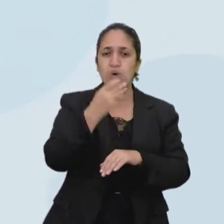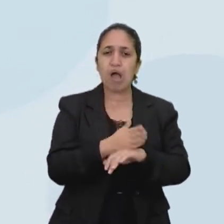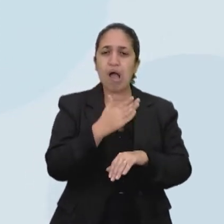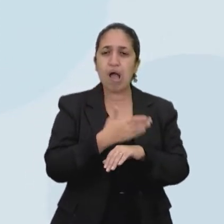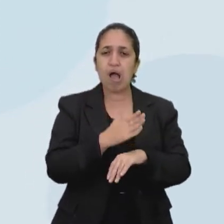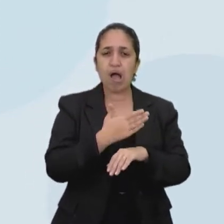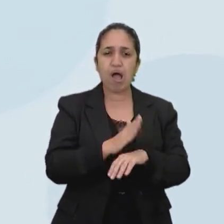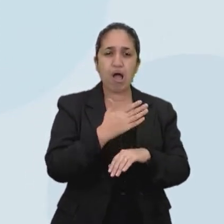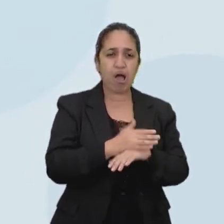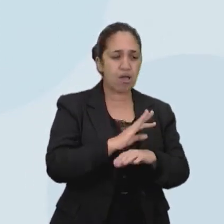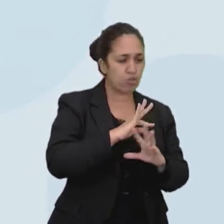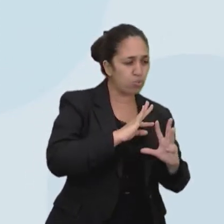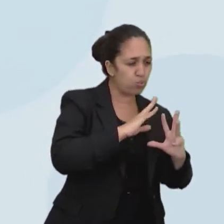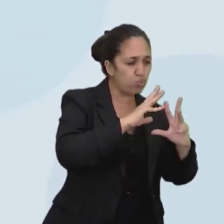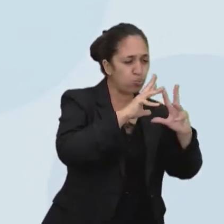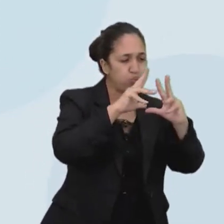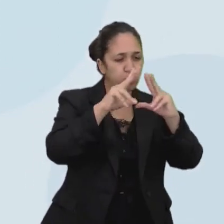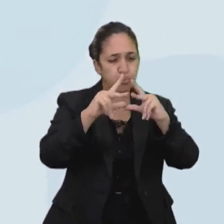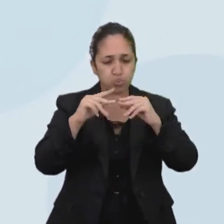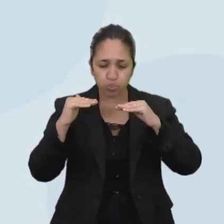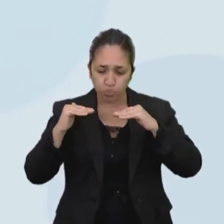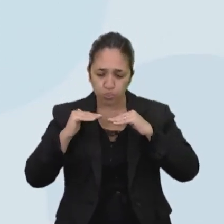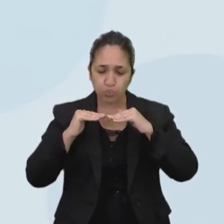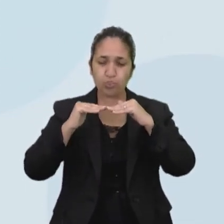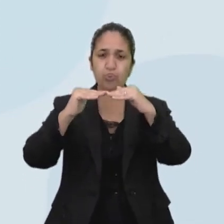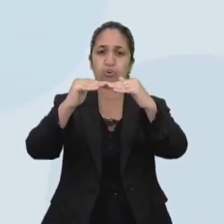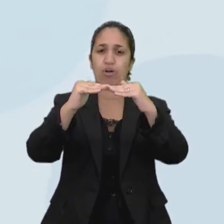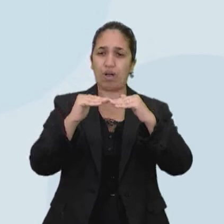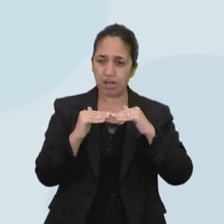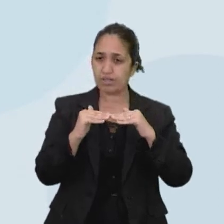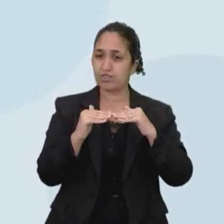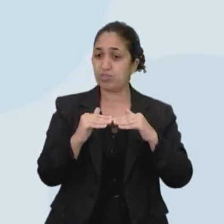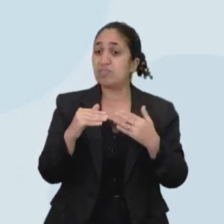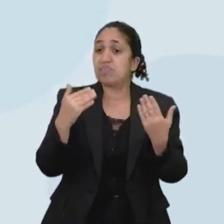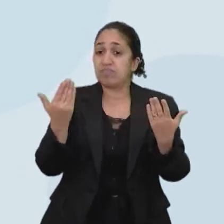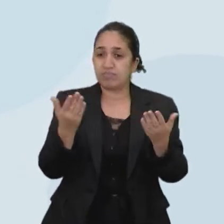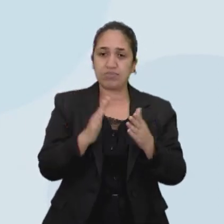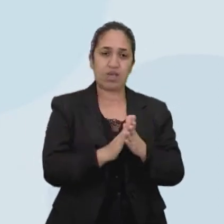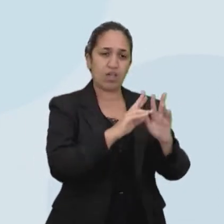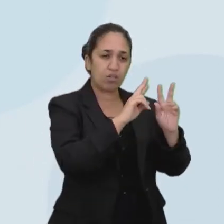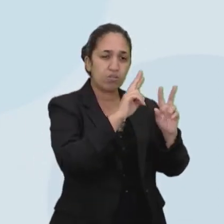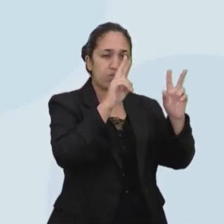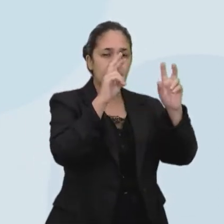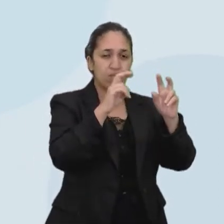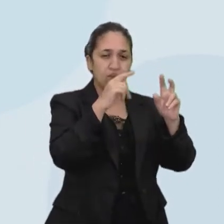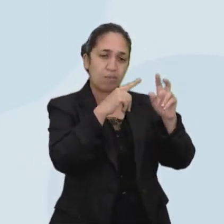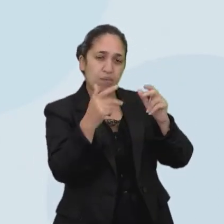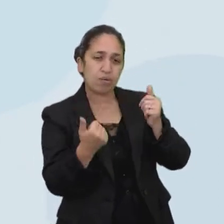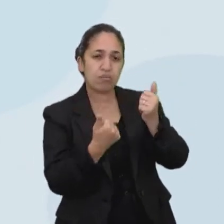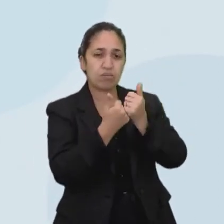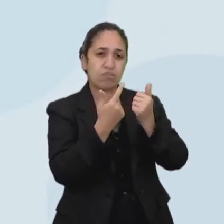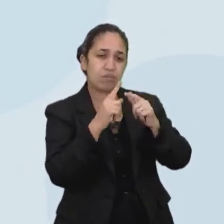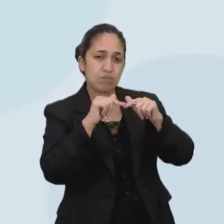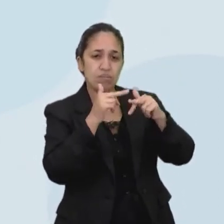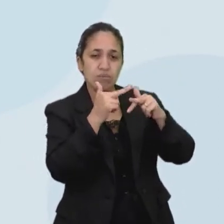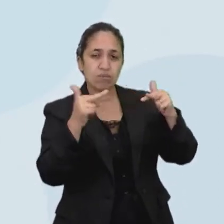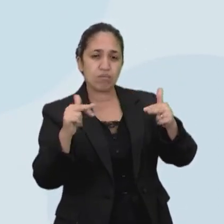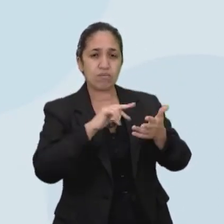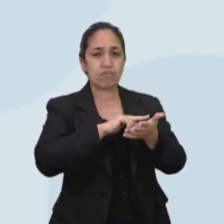de tornar o trabalho um todo coerente. Ou seja, se o tema, o suporte, os